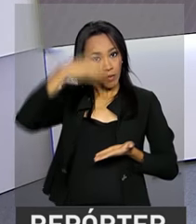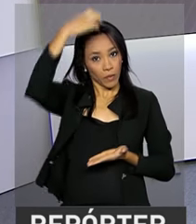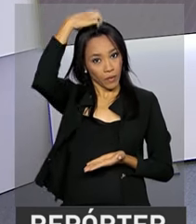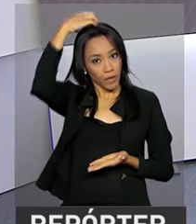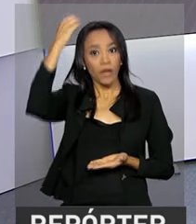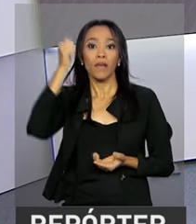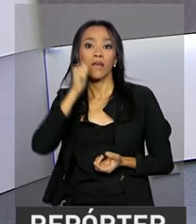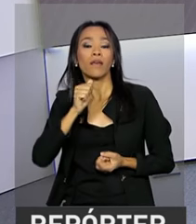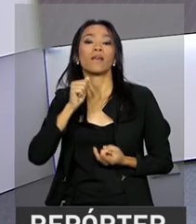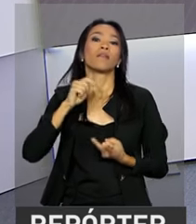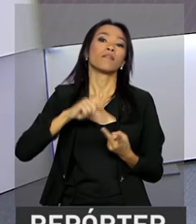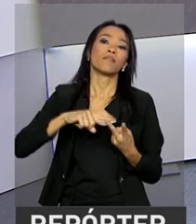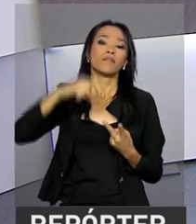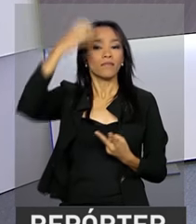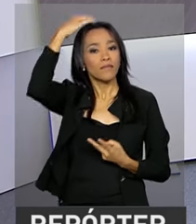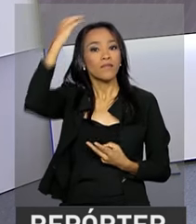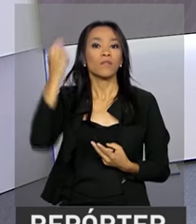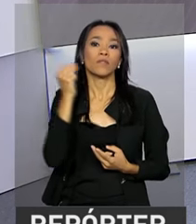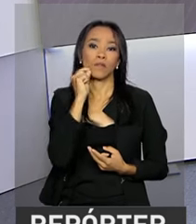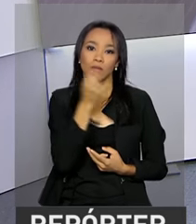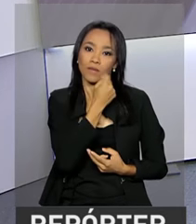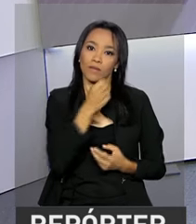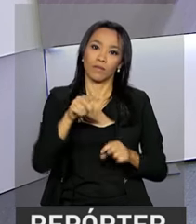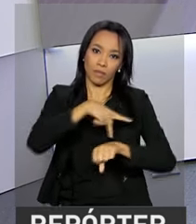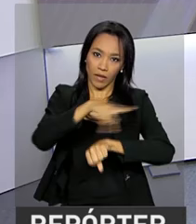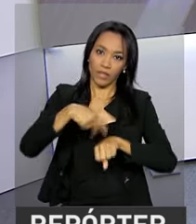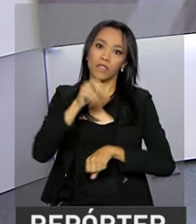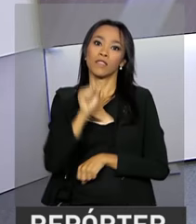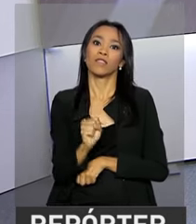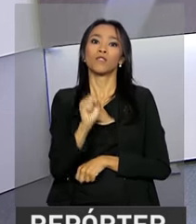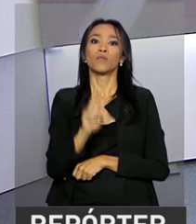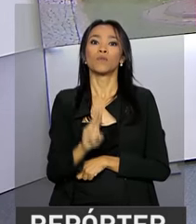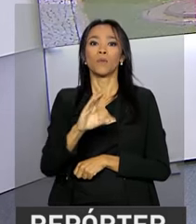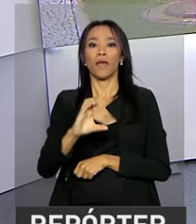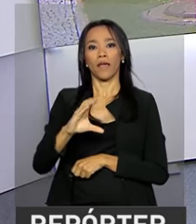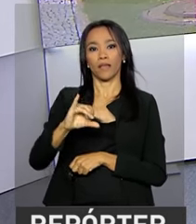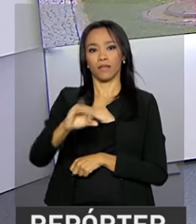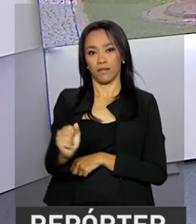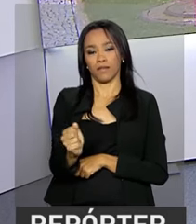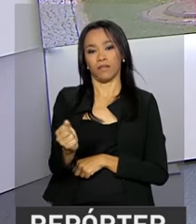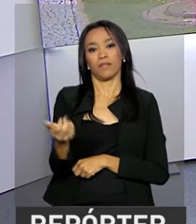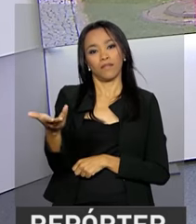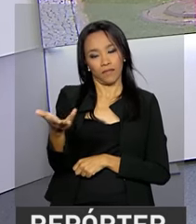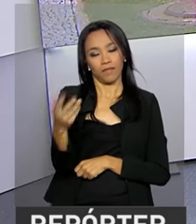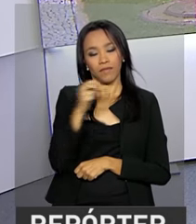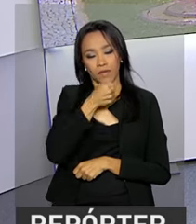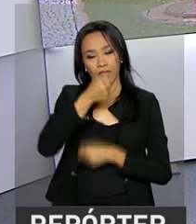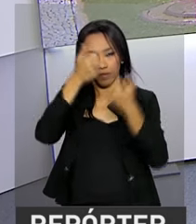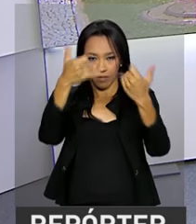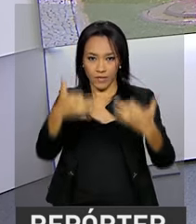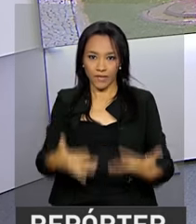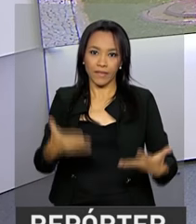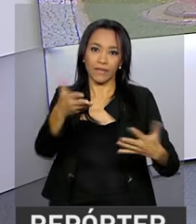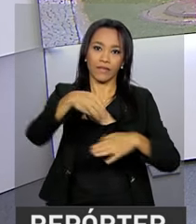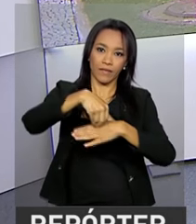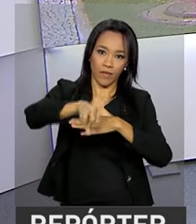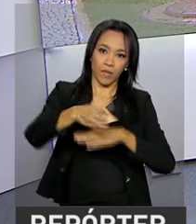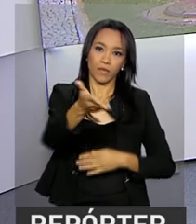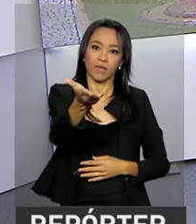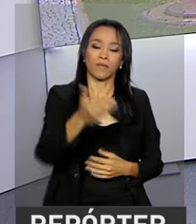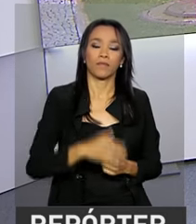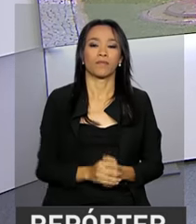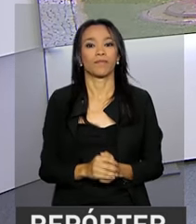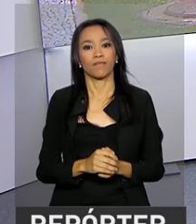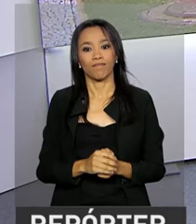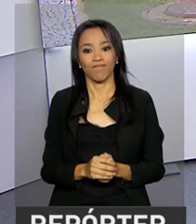da suécia vamos saber os detalhes então ao vivo com a repórter gabriela noronha que está no palácio planalto tenha informações para agentes